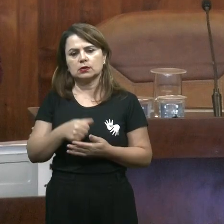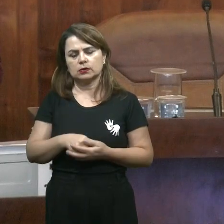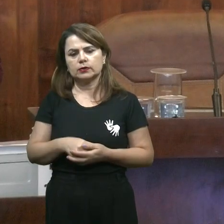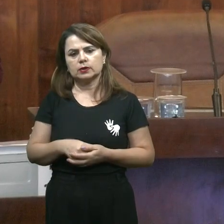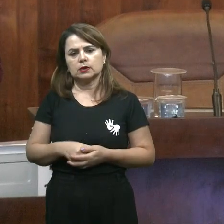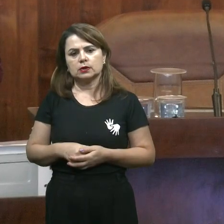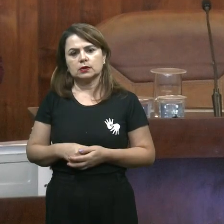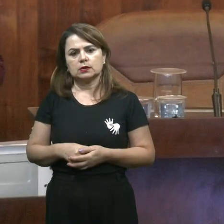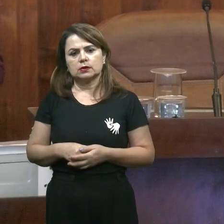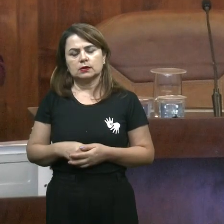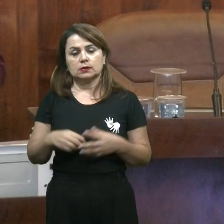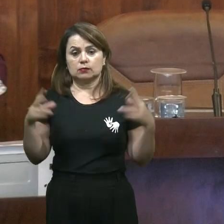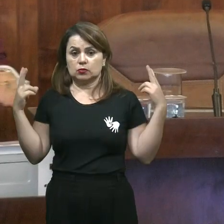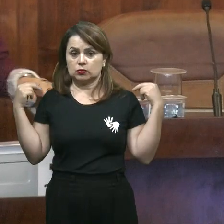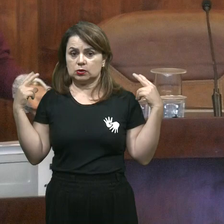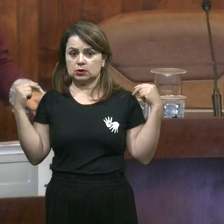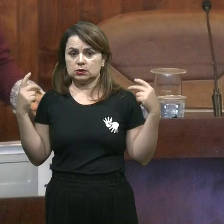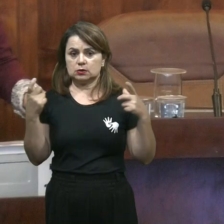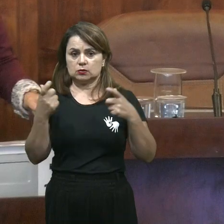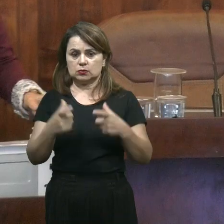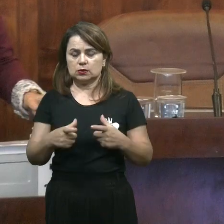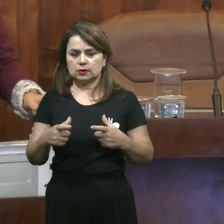Trafegabilidade aos motoristas da região.